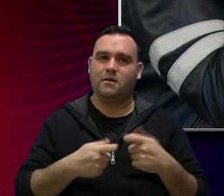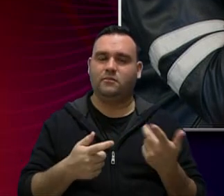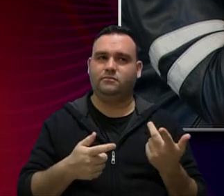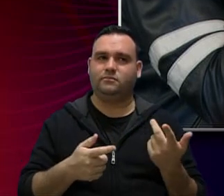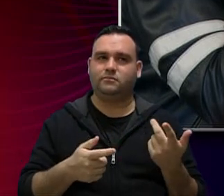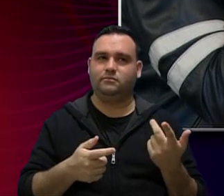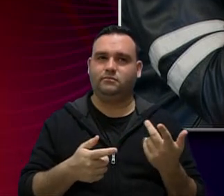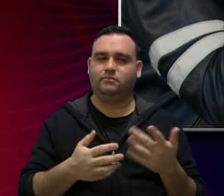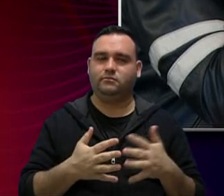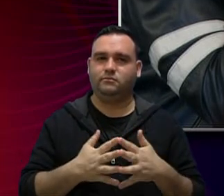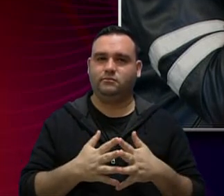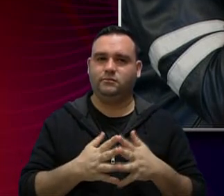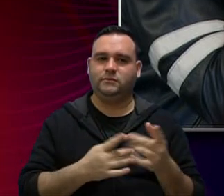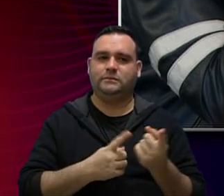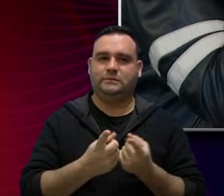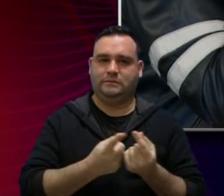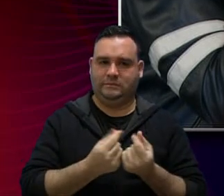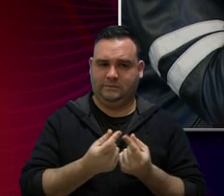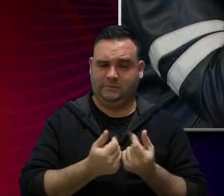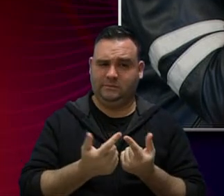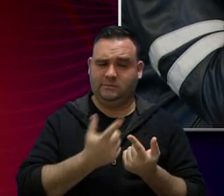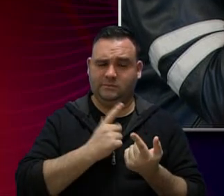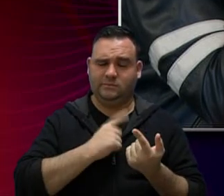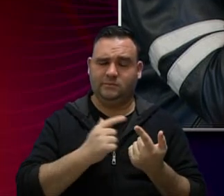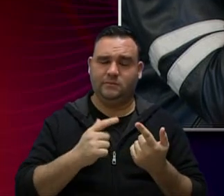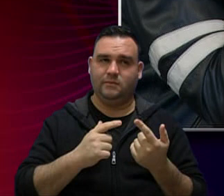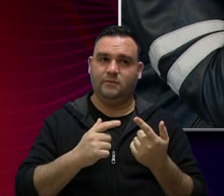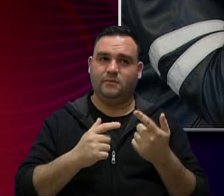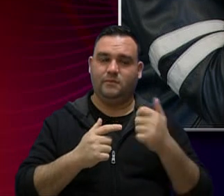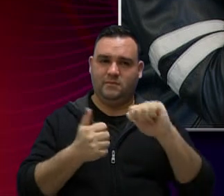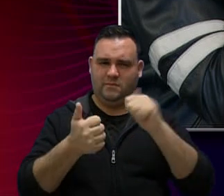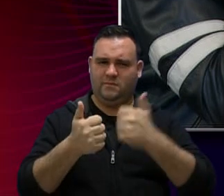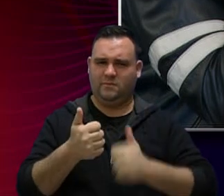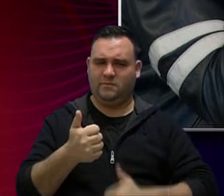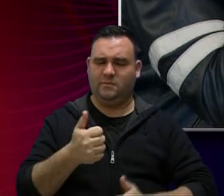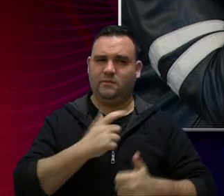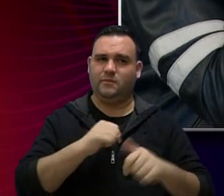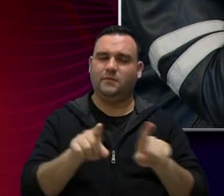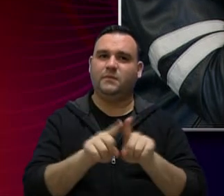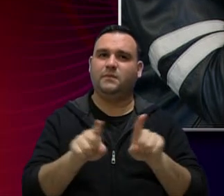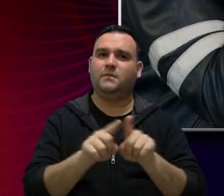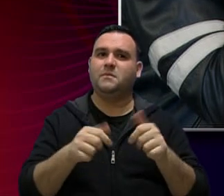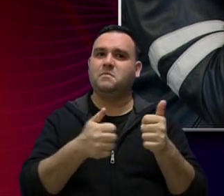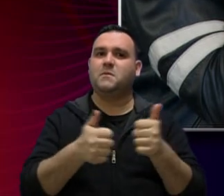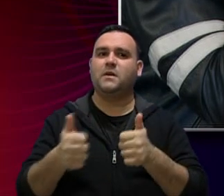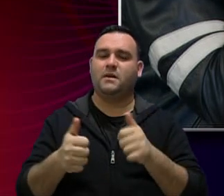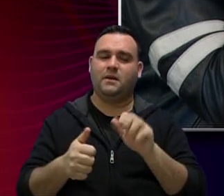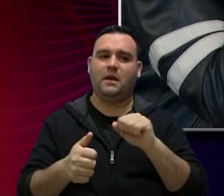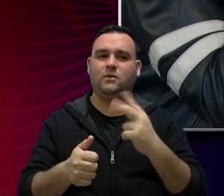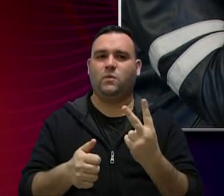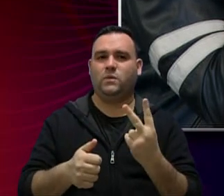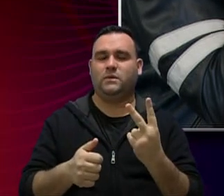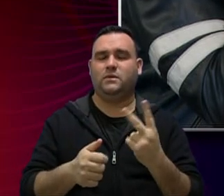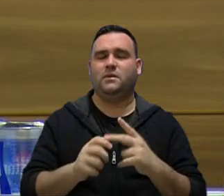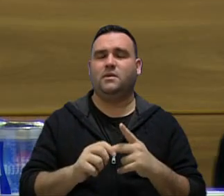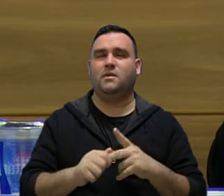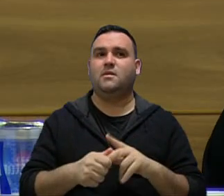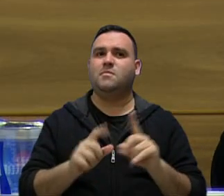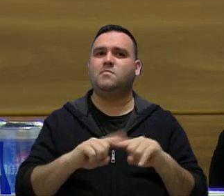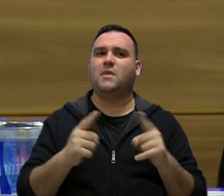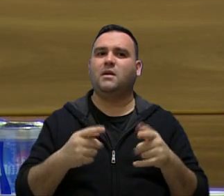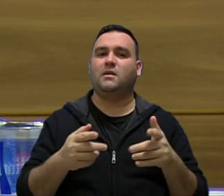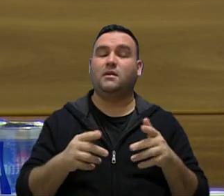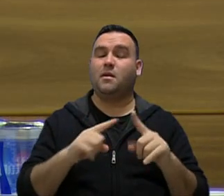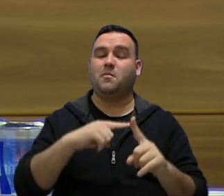pegar a minha financiamento se ele está classificado na na mesa casal na lua não há dois mas